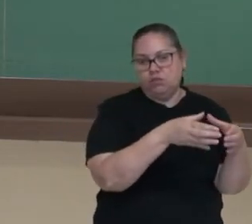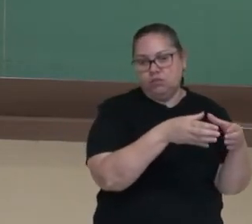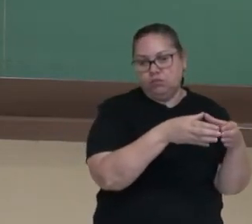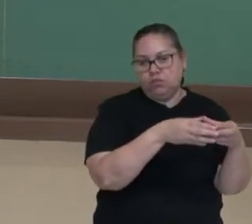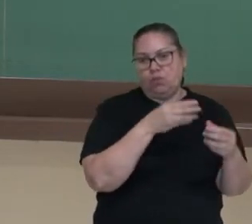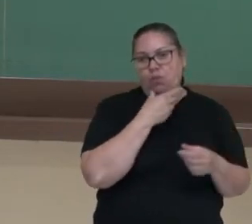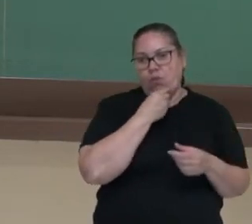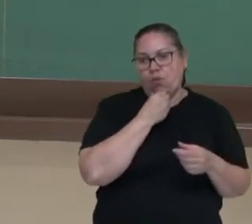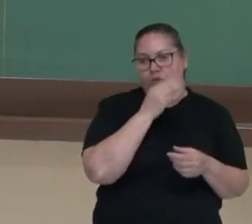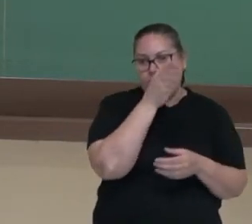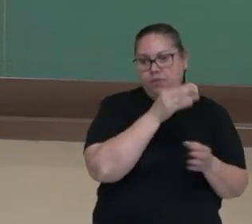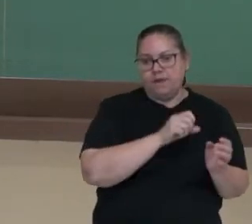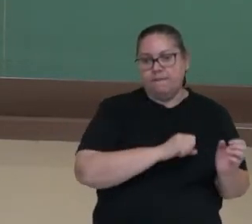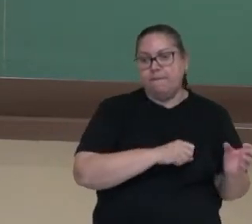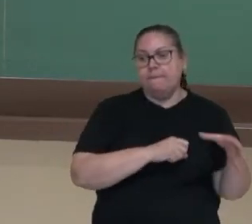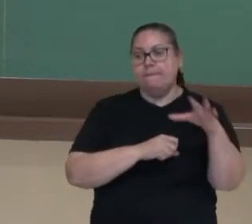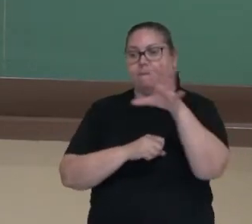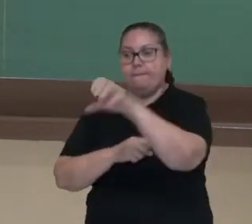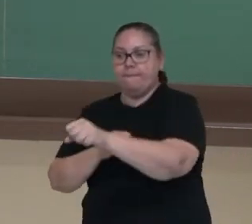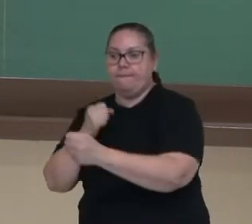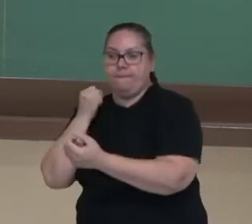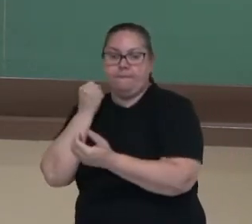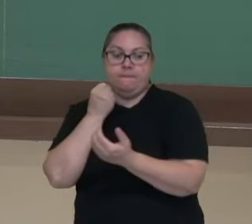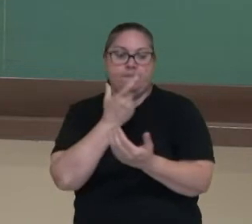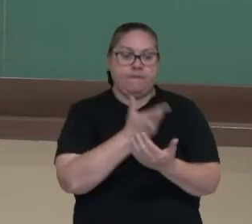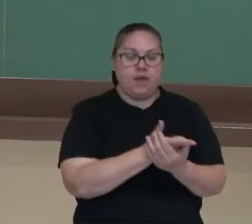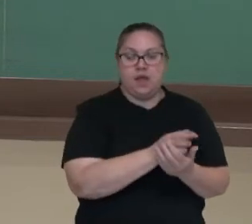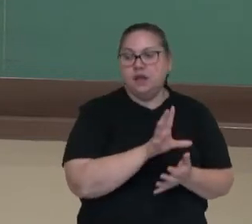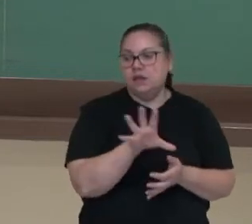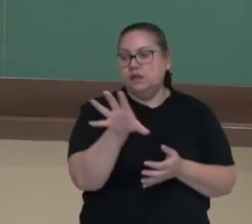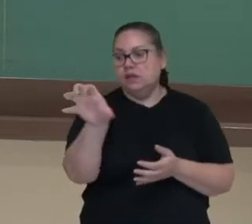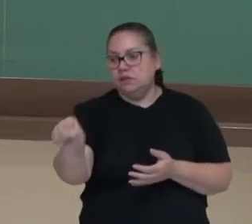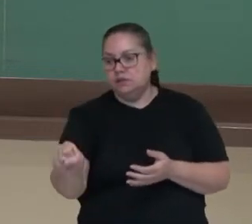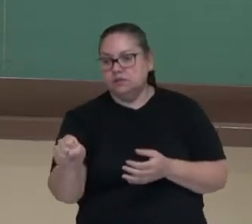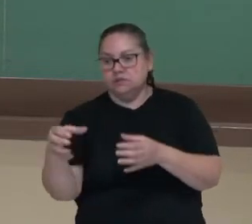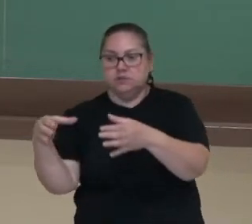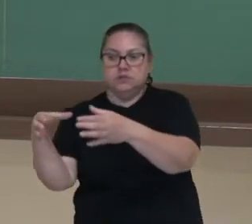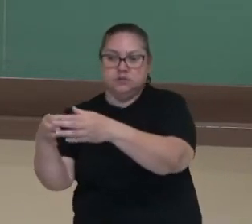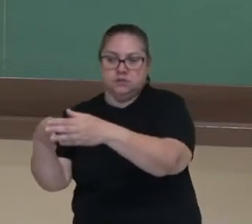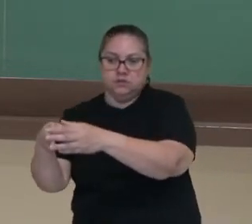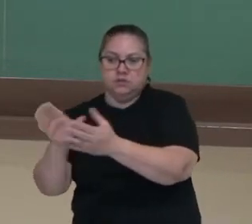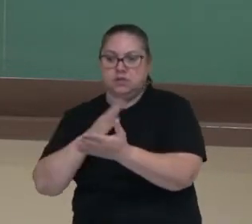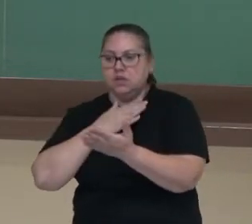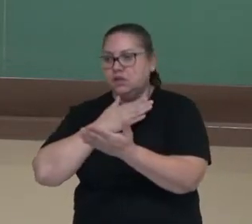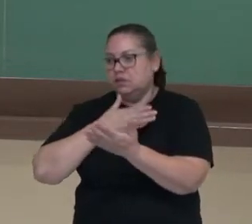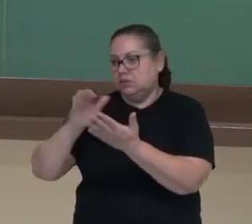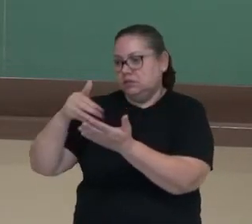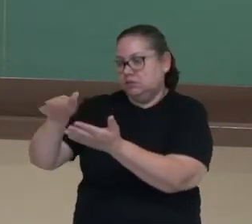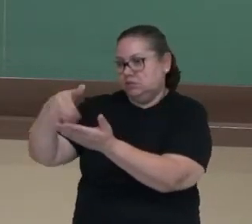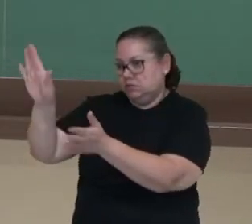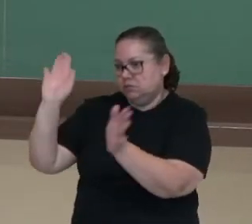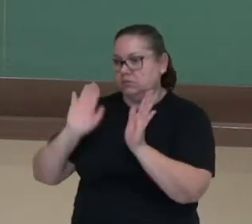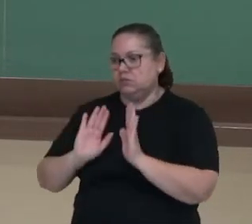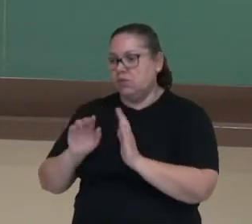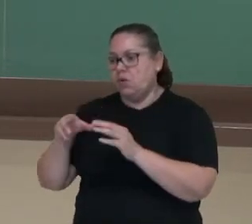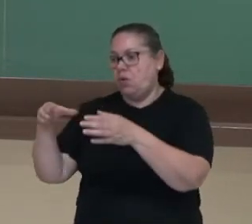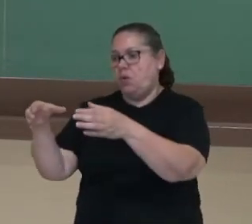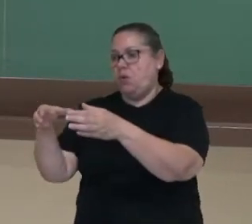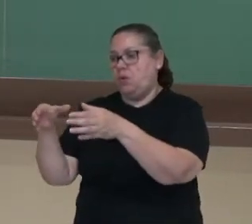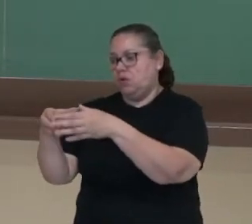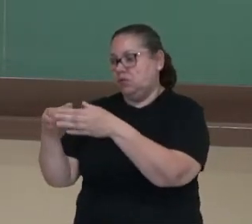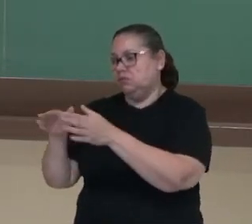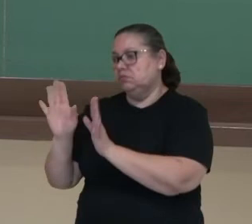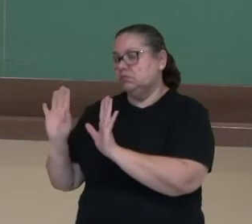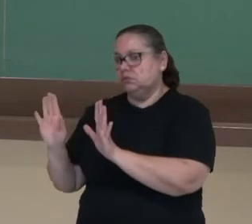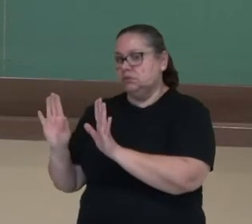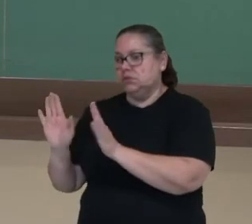bandeirantes para atacar, eu pagava para esses bandeirantes atacar aquela aldeia para expulsar os índios da região, ou aquele quilombo para